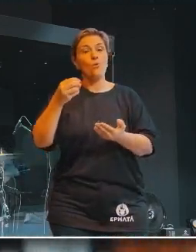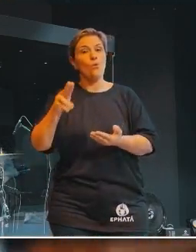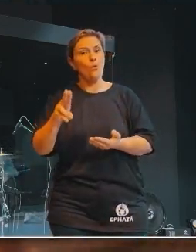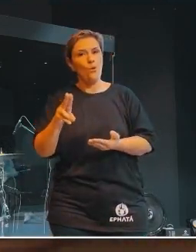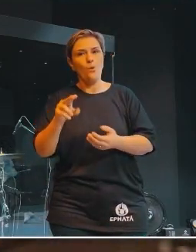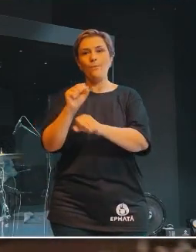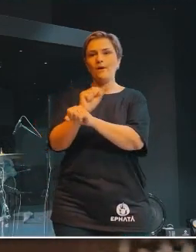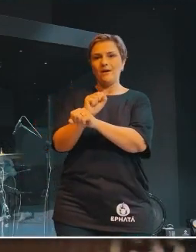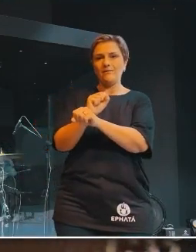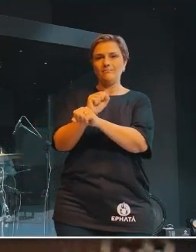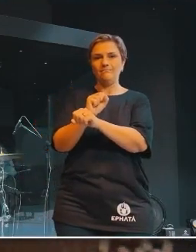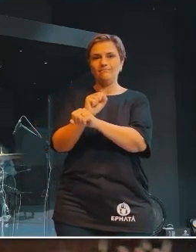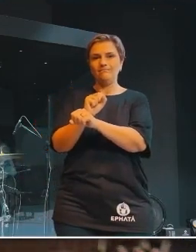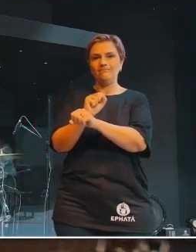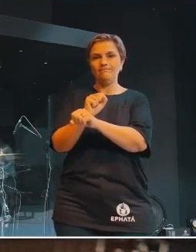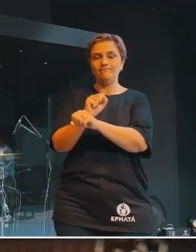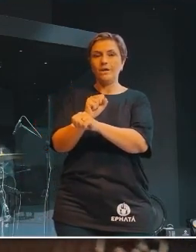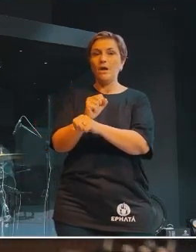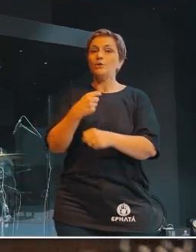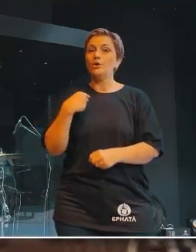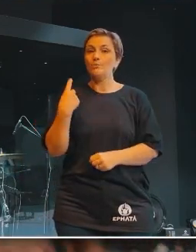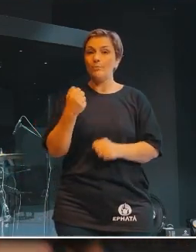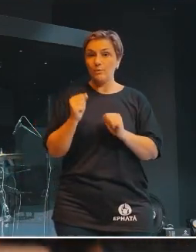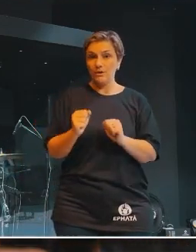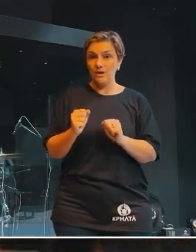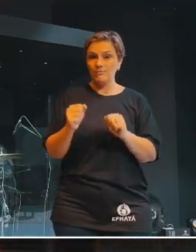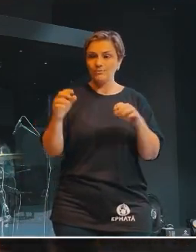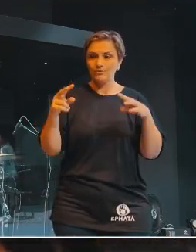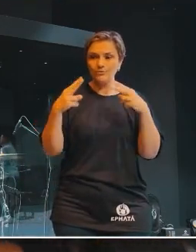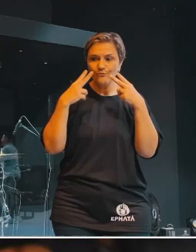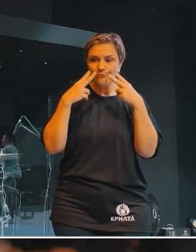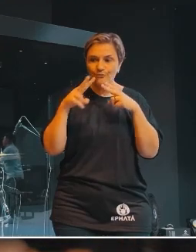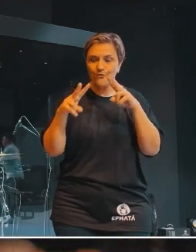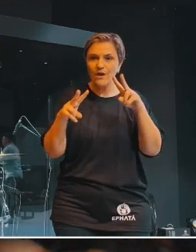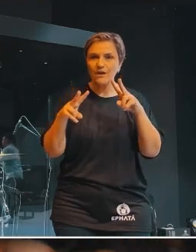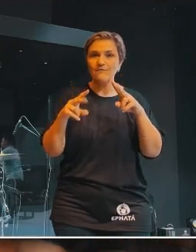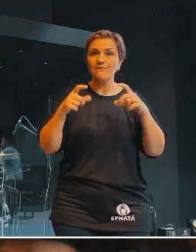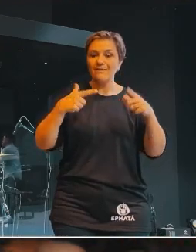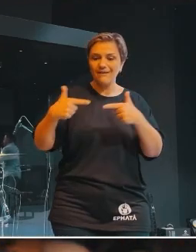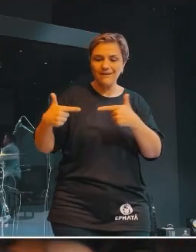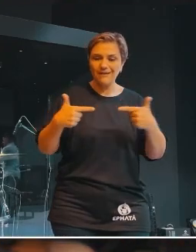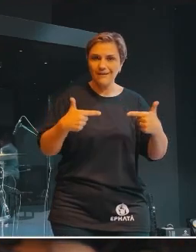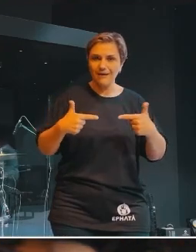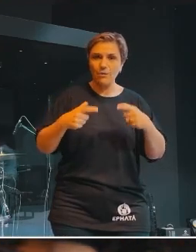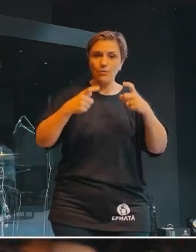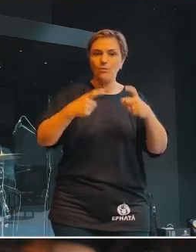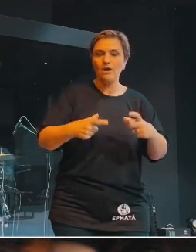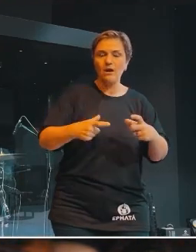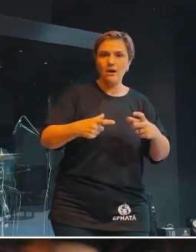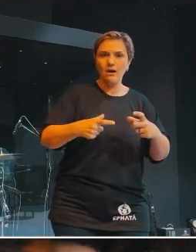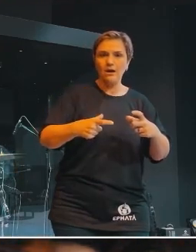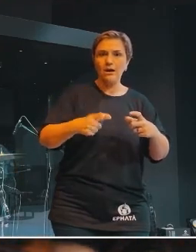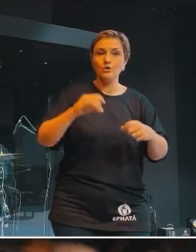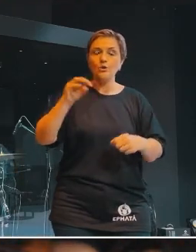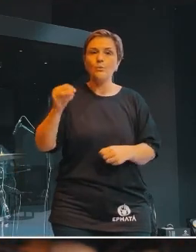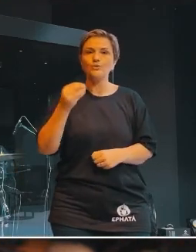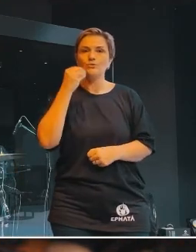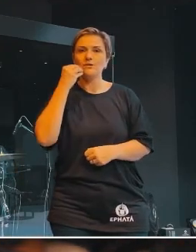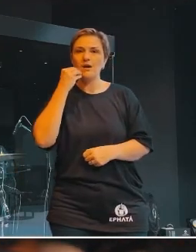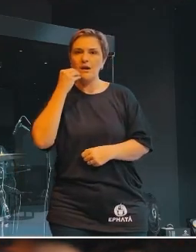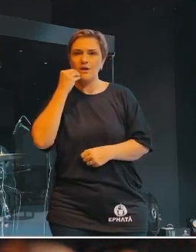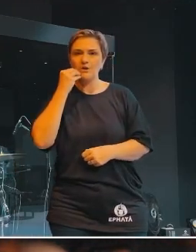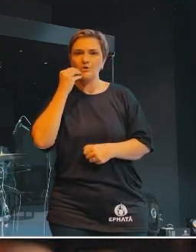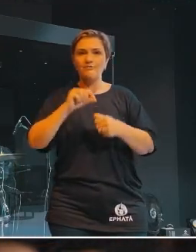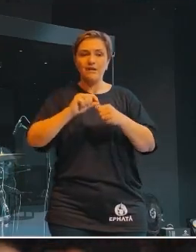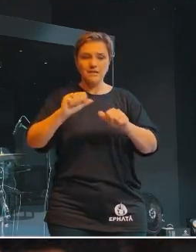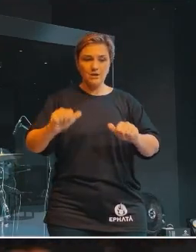de paralisia. Nós podemos enxergar na guerra um lugar propício e oportuno para que se extraia o melhor